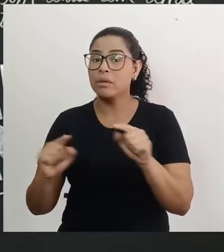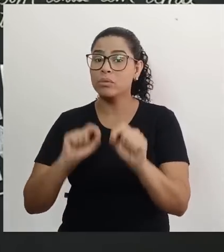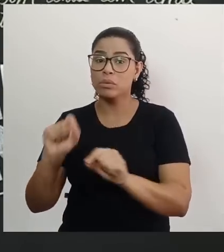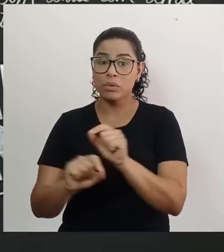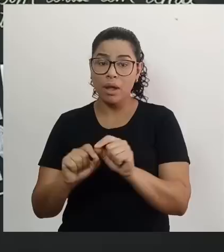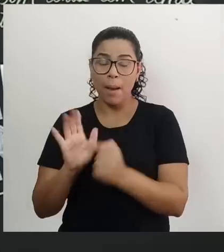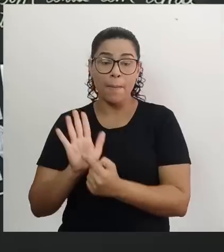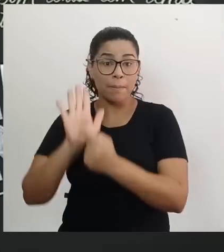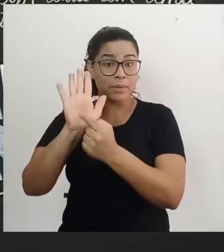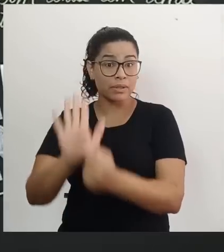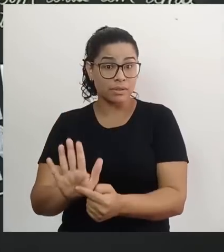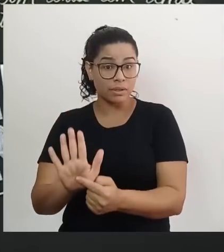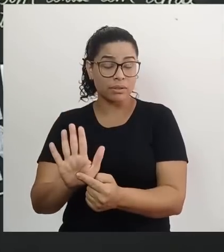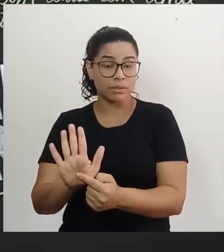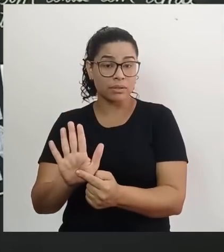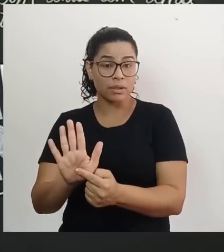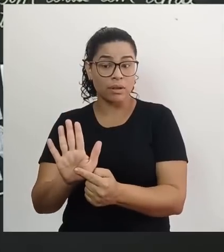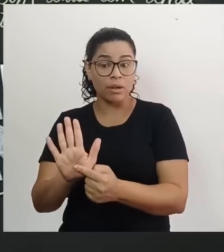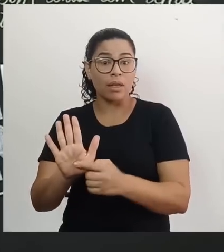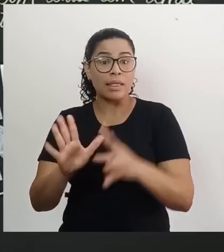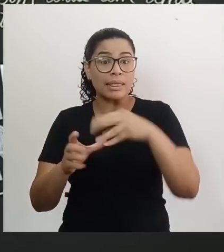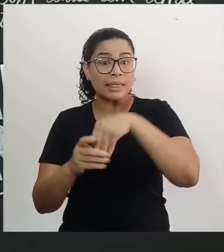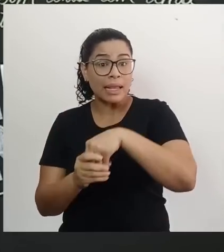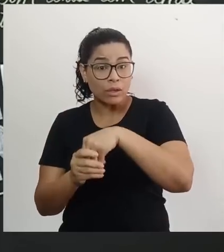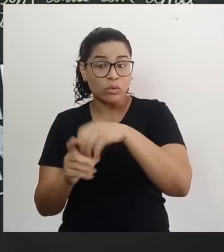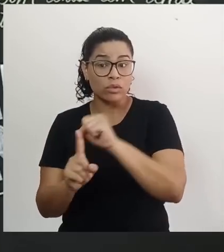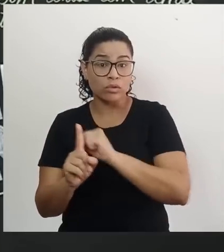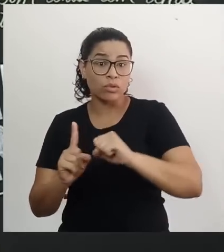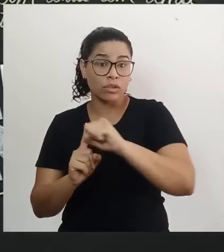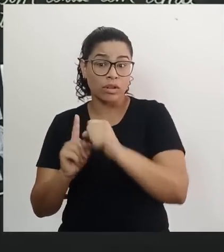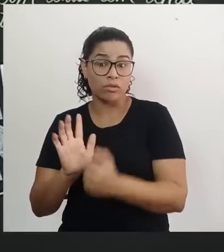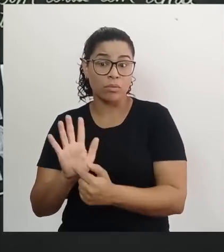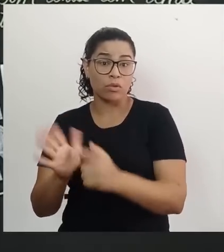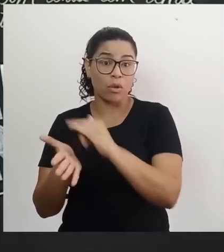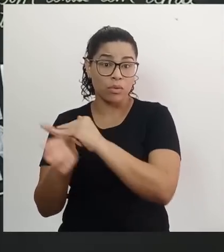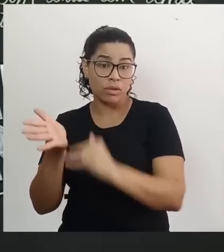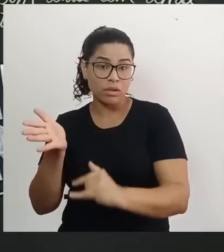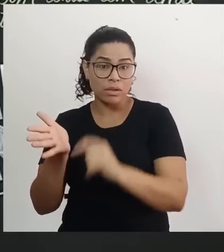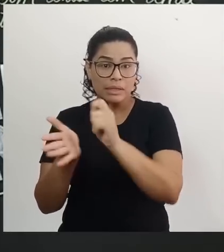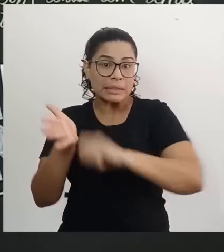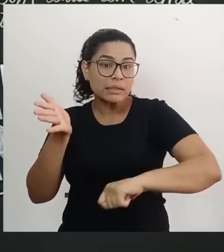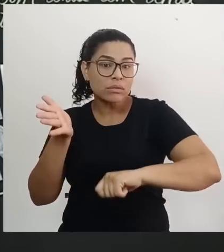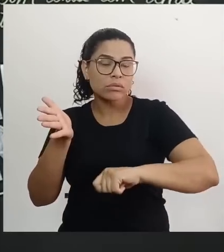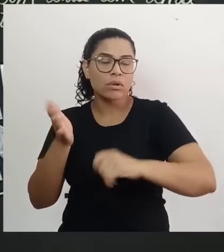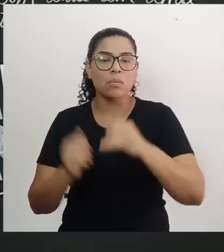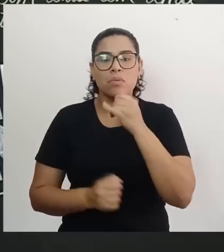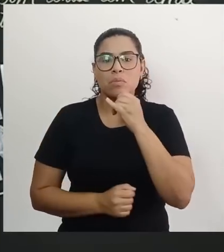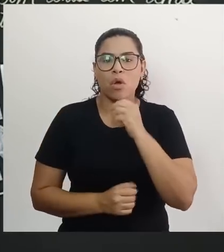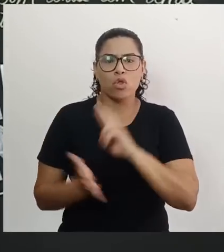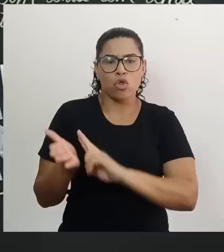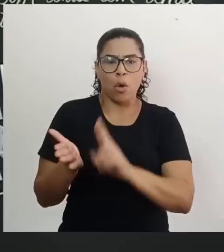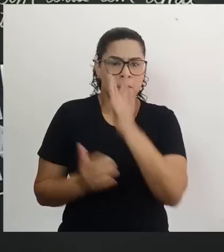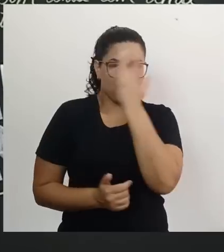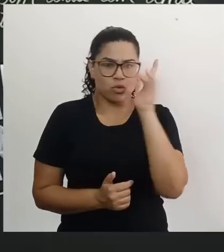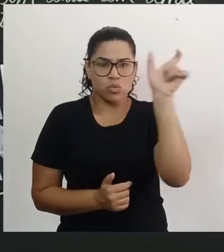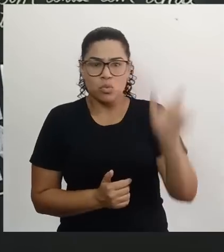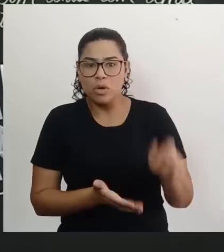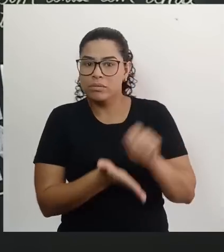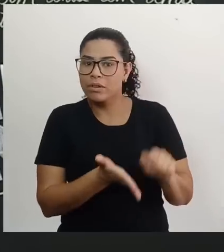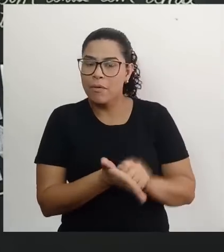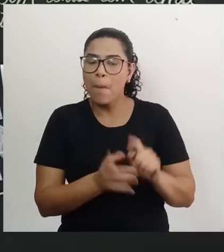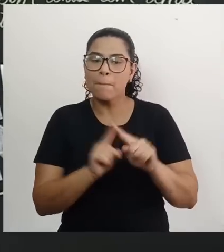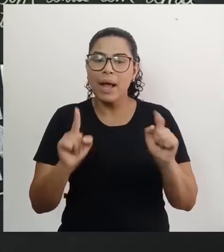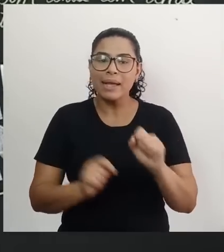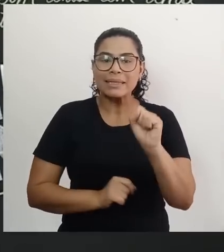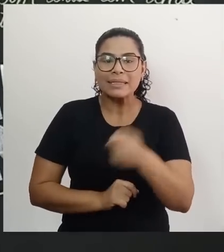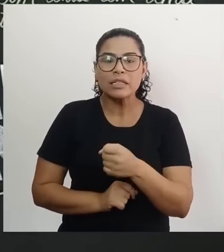para apresentar esse texto na sociedade por meio de uma assinatura, então, geral. Você não vai ver lá, fulano de tal, não. Você vai ver o nome